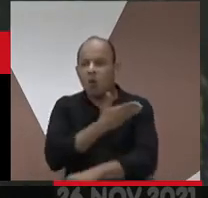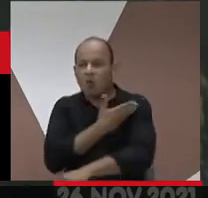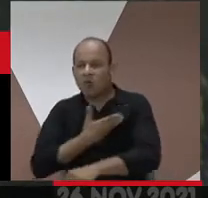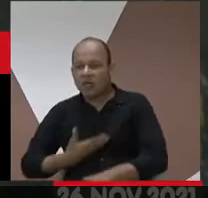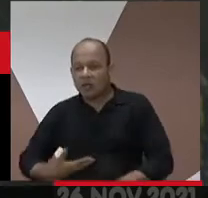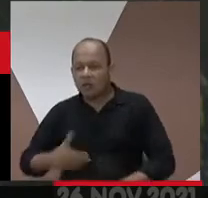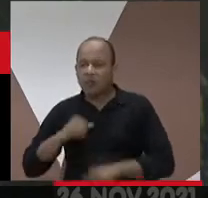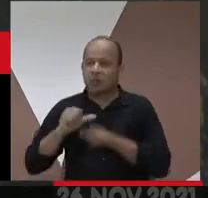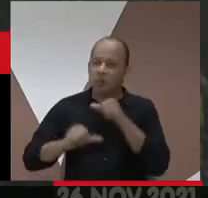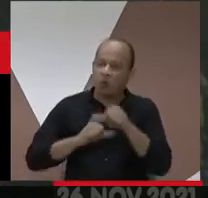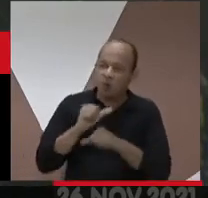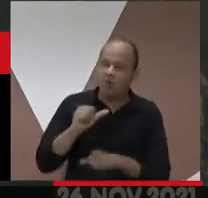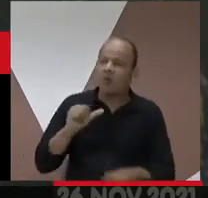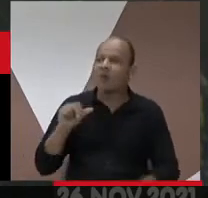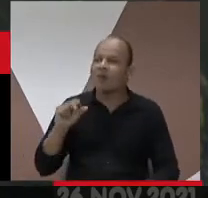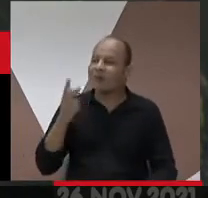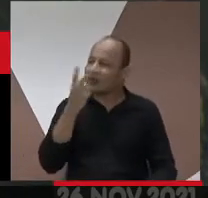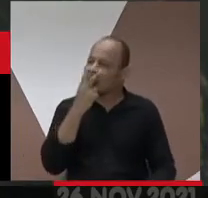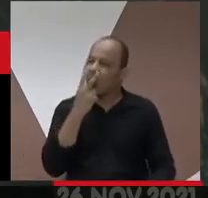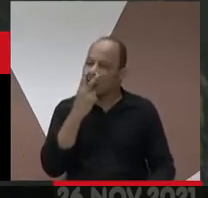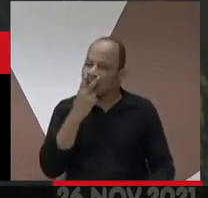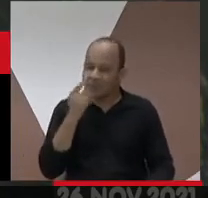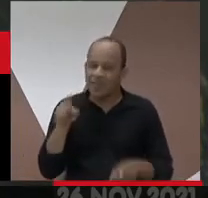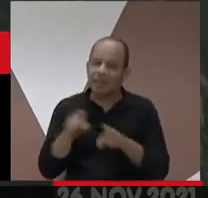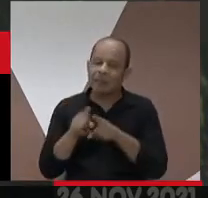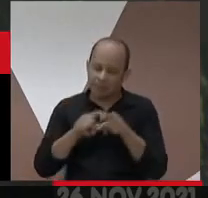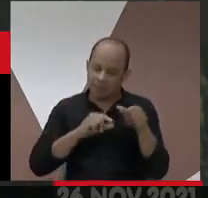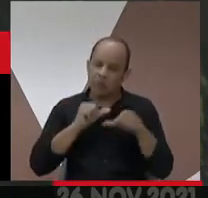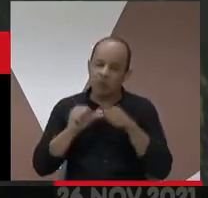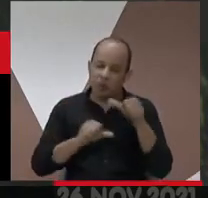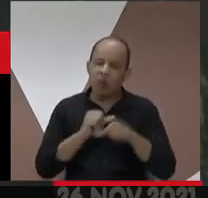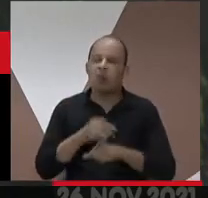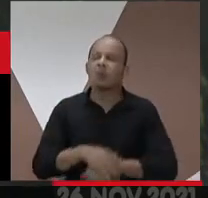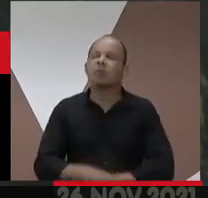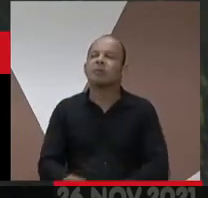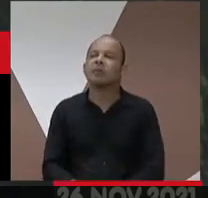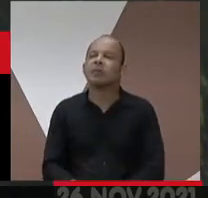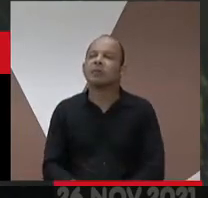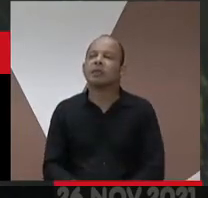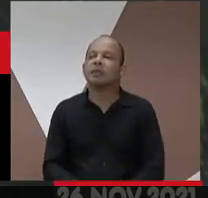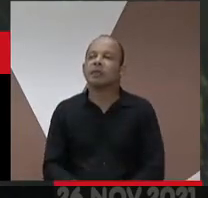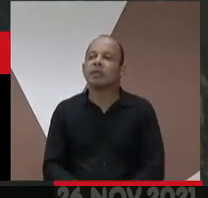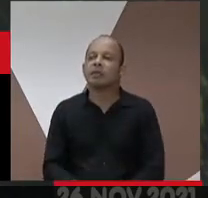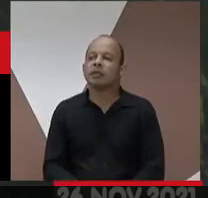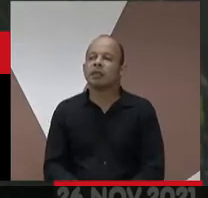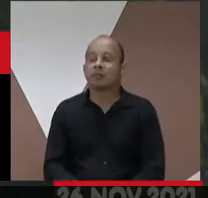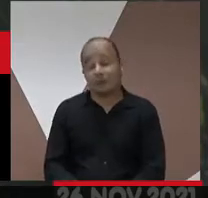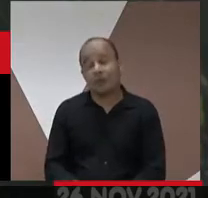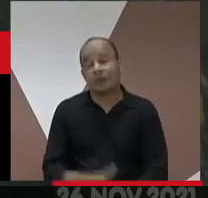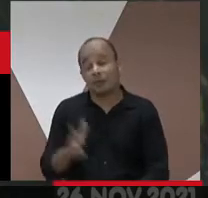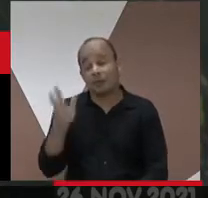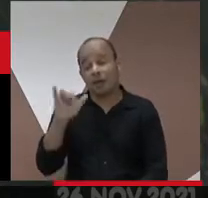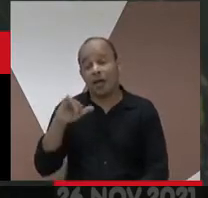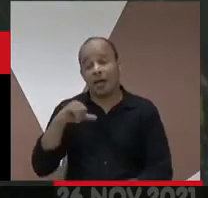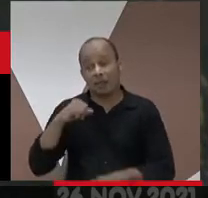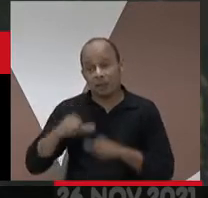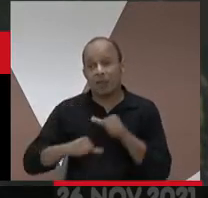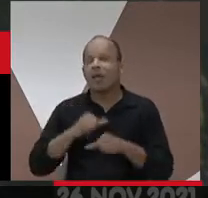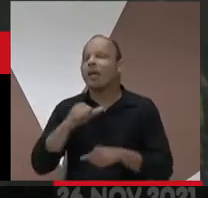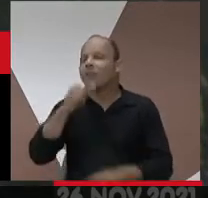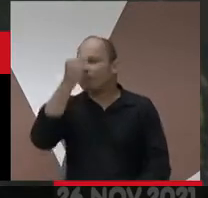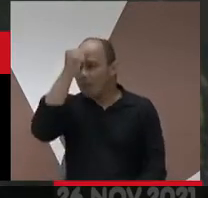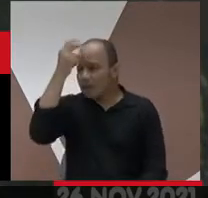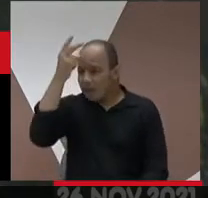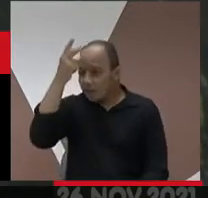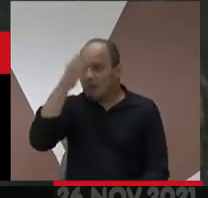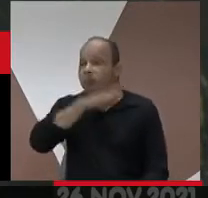uma vez também, né? Ia passar por Vale das Flores, já fez outra proposta, né? As coisas vão mudando, né? O prefeito de Brumadinho, a gente conversou muito